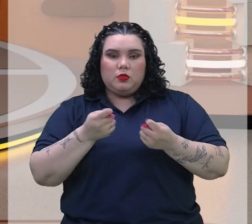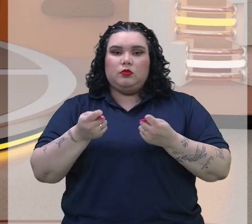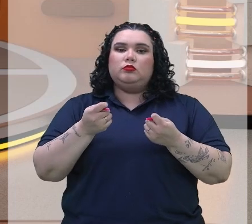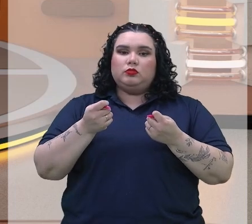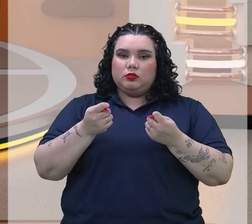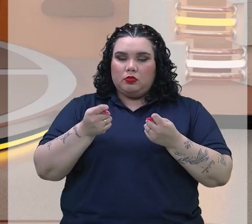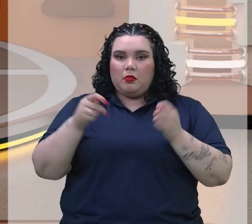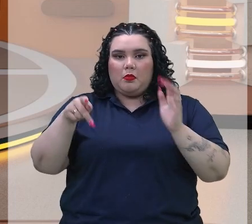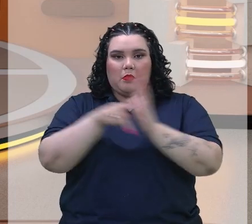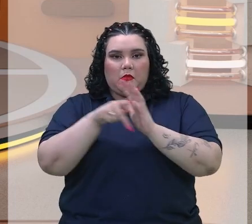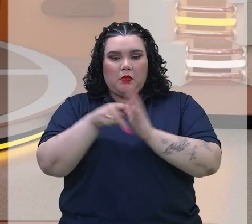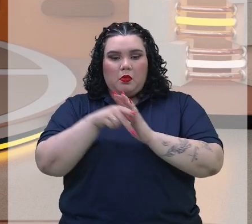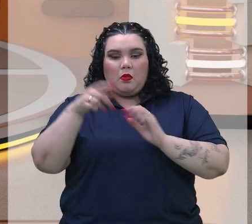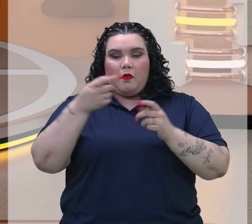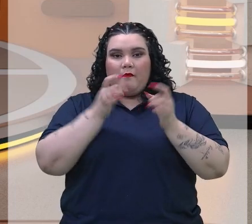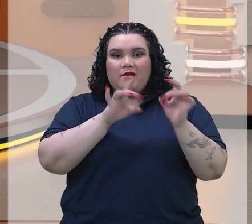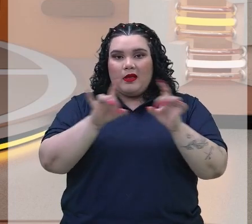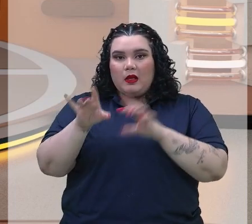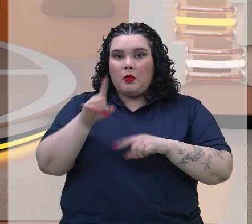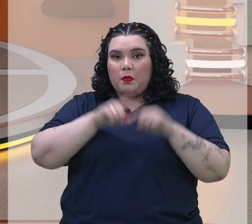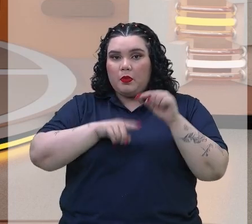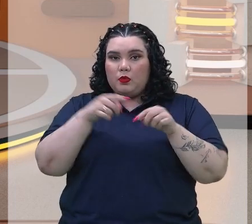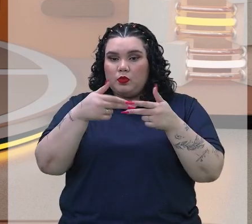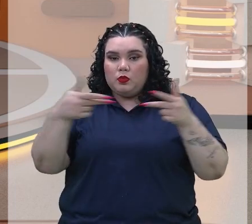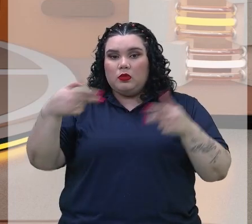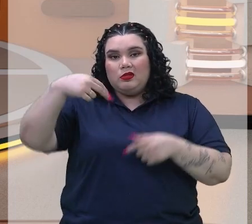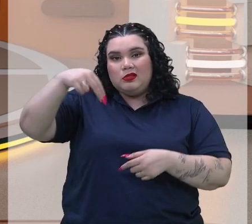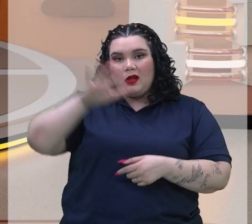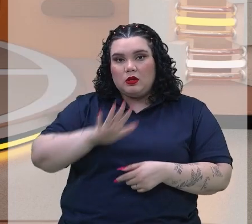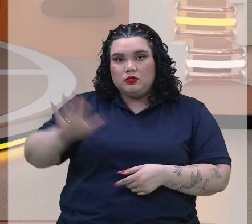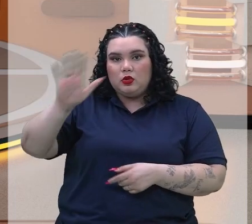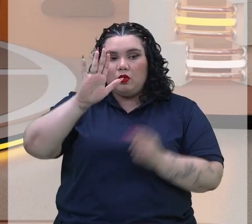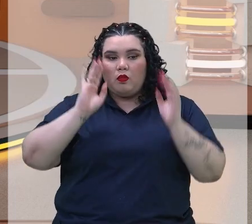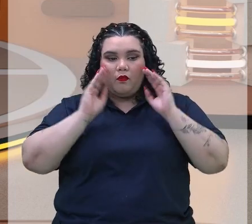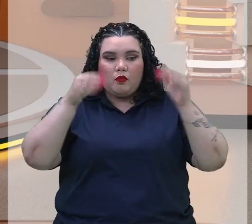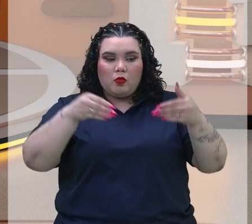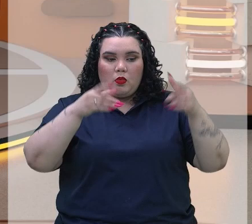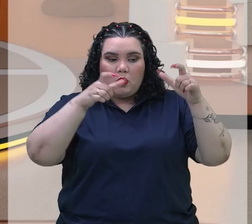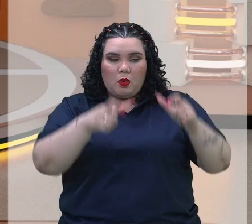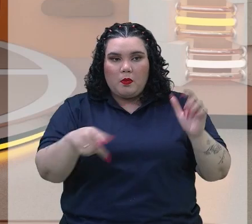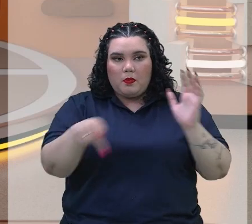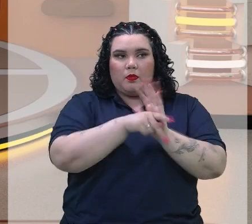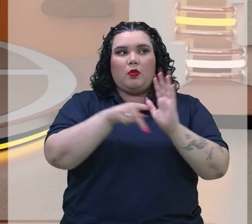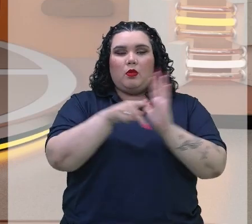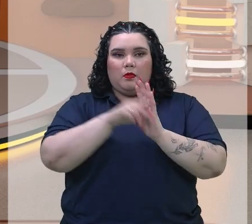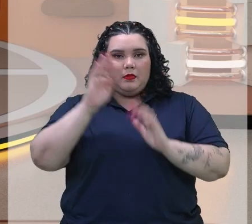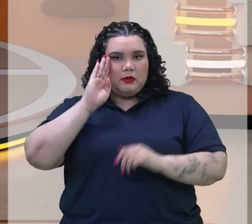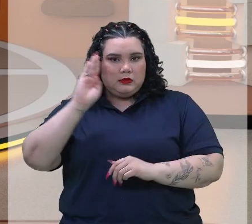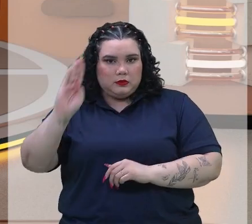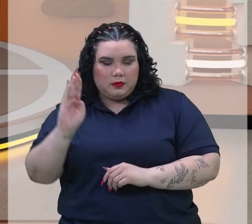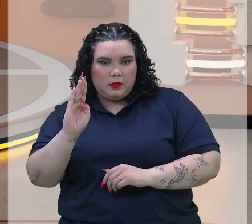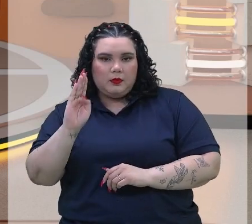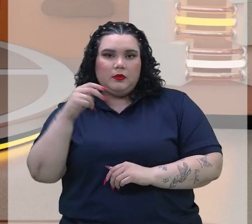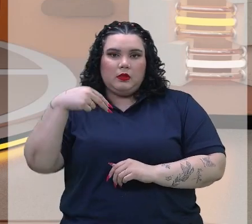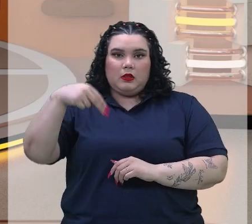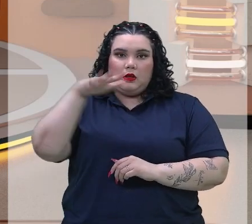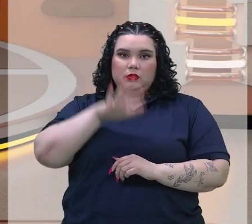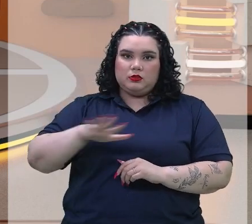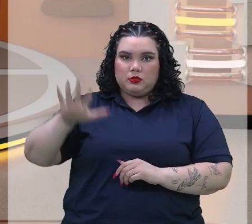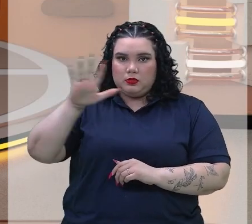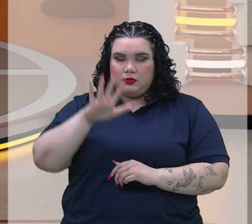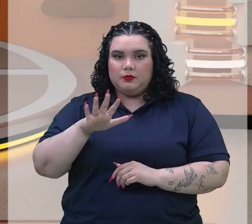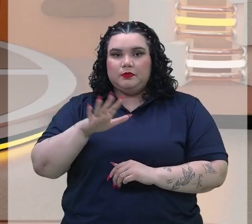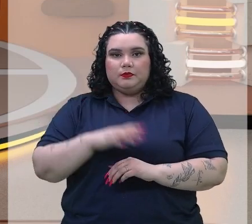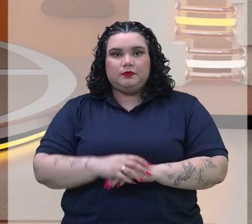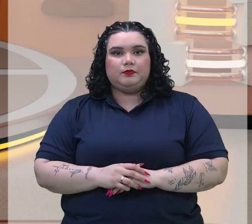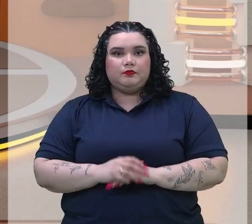do comércio nacional em detrimento às mercadorias que vêm de fora do seu estado nacional naquele momento,